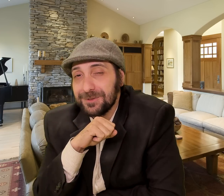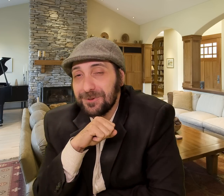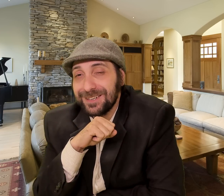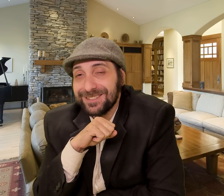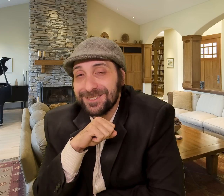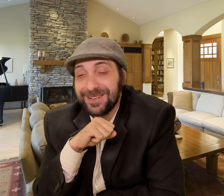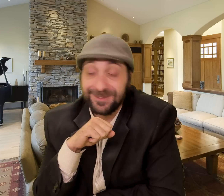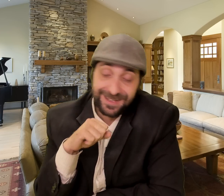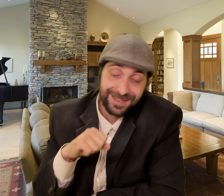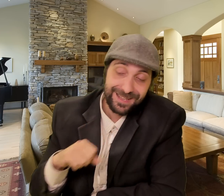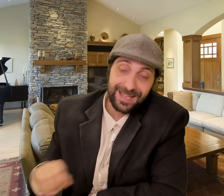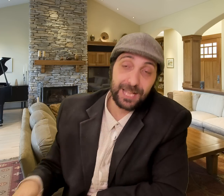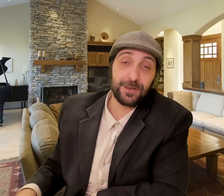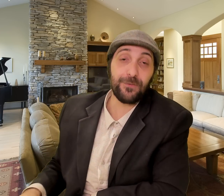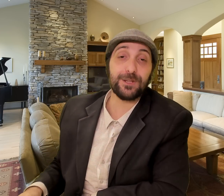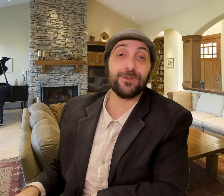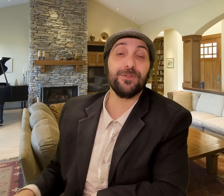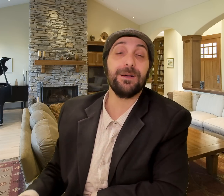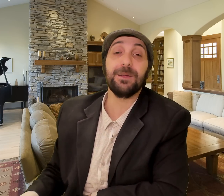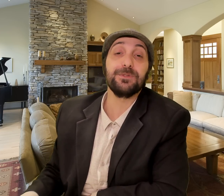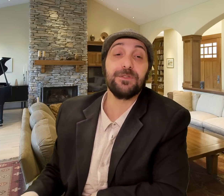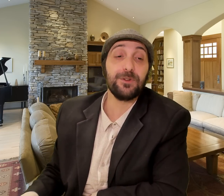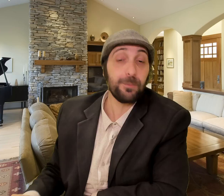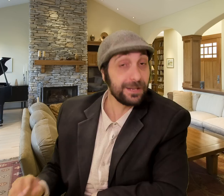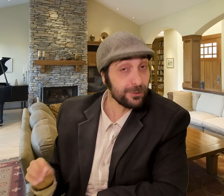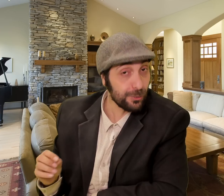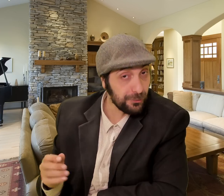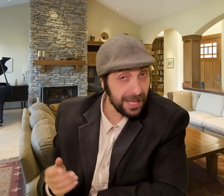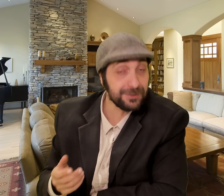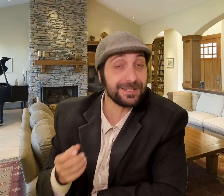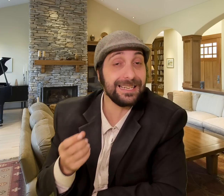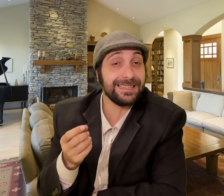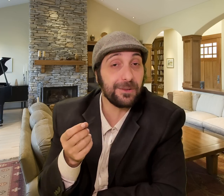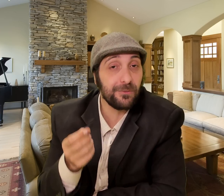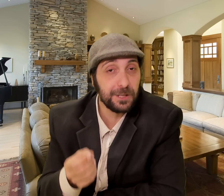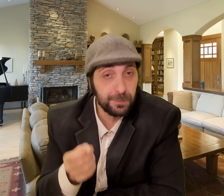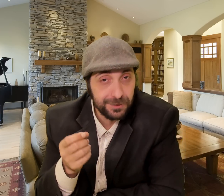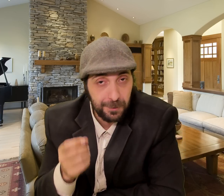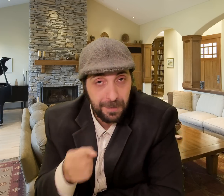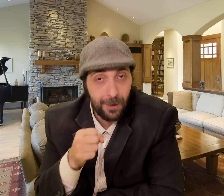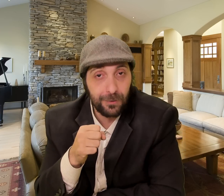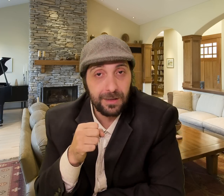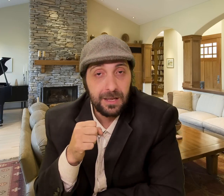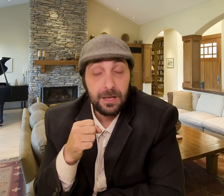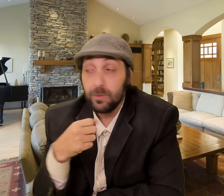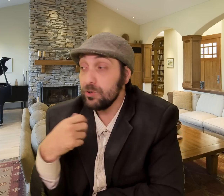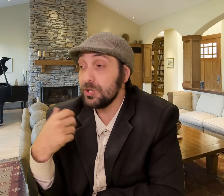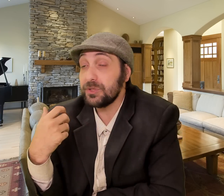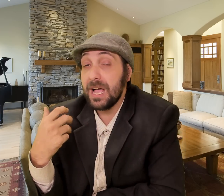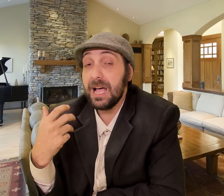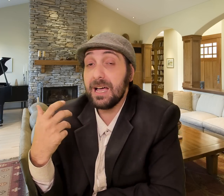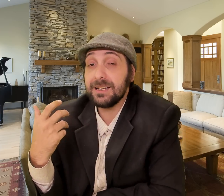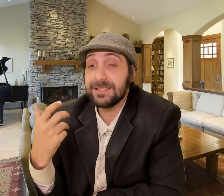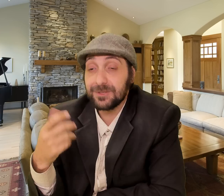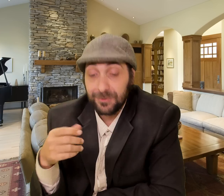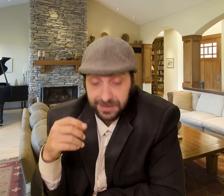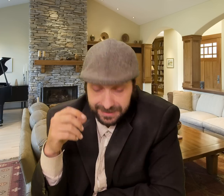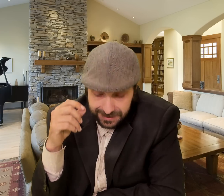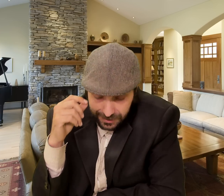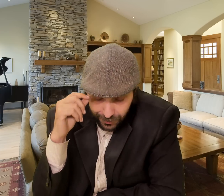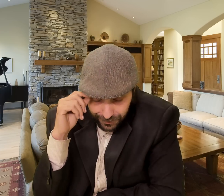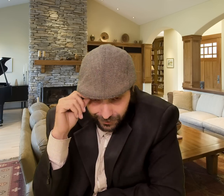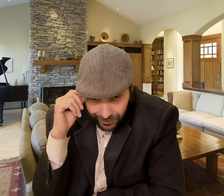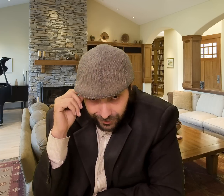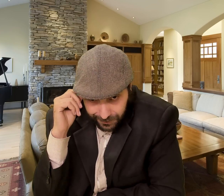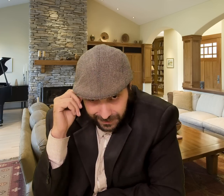pelo menos no Congresso Nacional é difícil mas não é possível não porque os contatos que ele tem feito por São Paulo o jantares as coisas